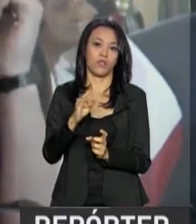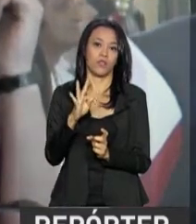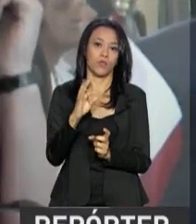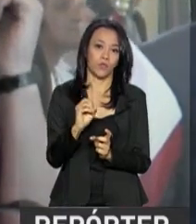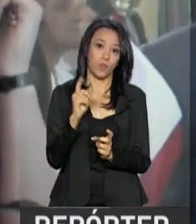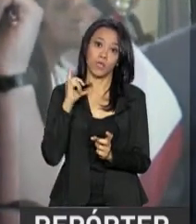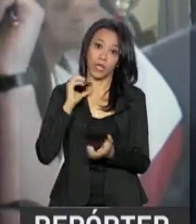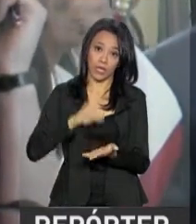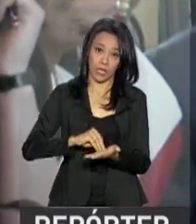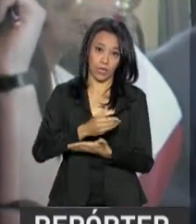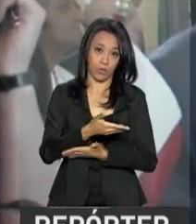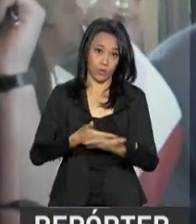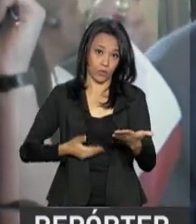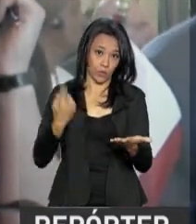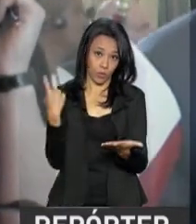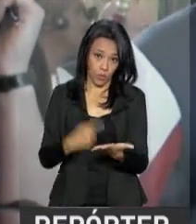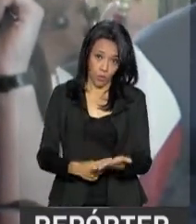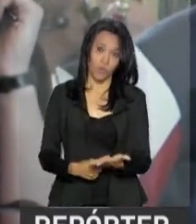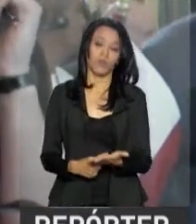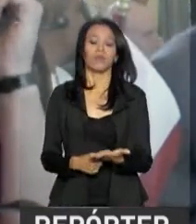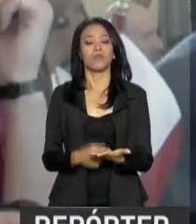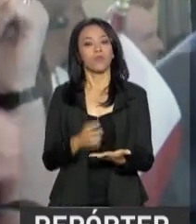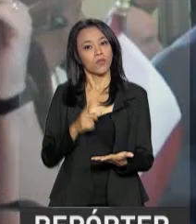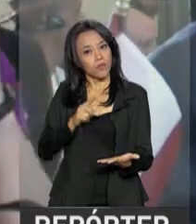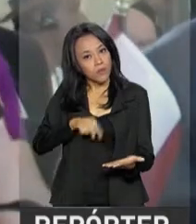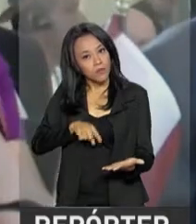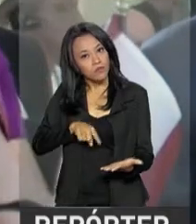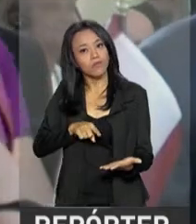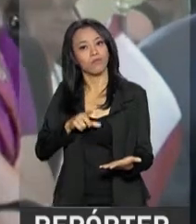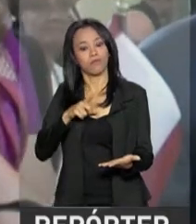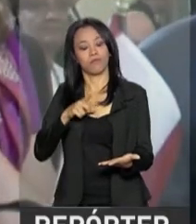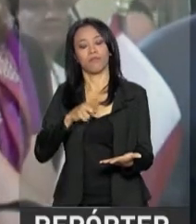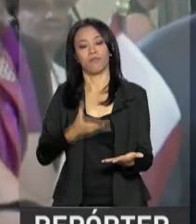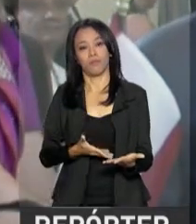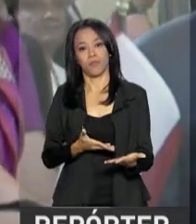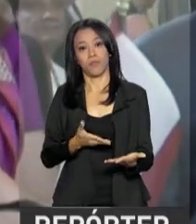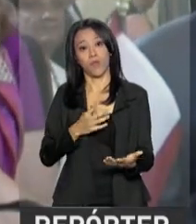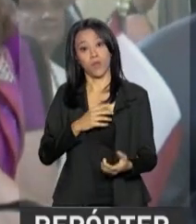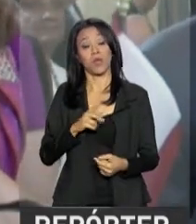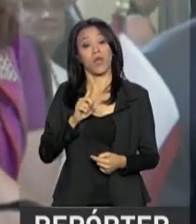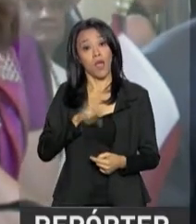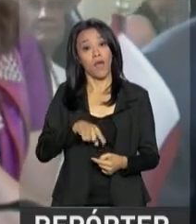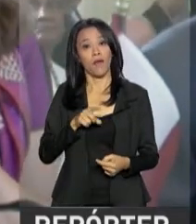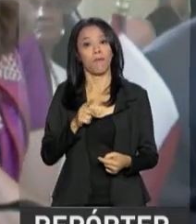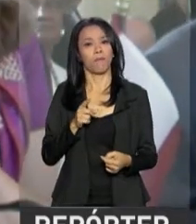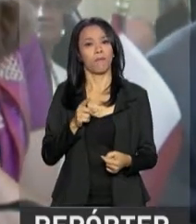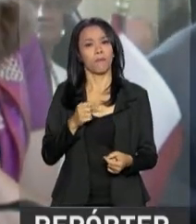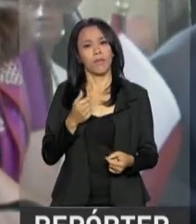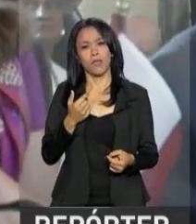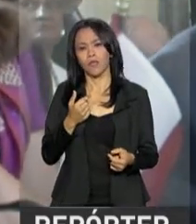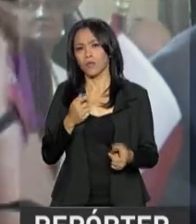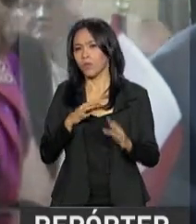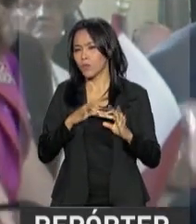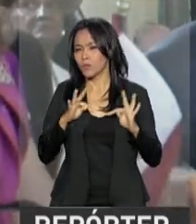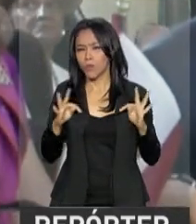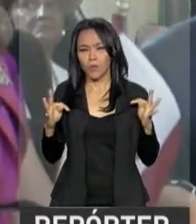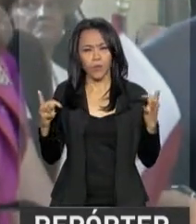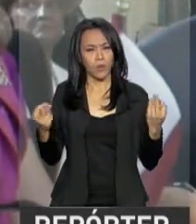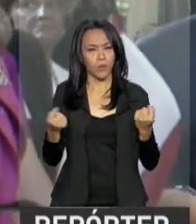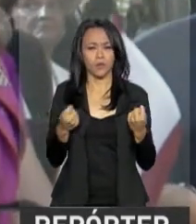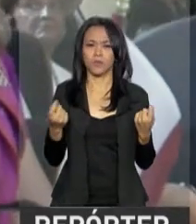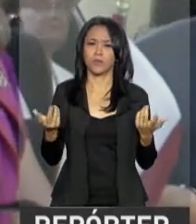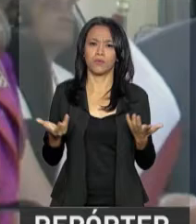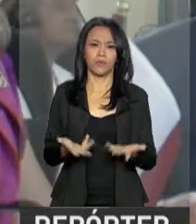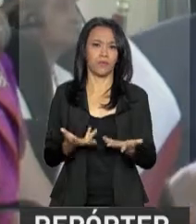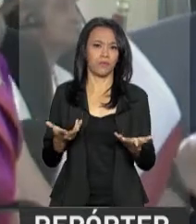vinculante juridicamente durante politicamente o compromisso contraído e com toda liberdade no